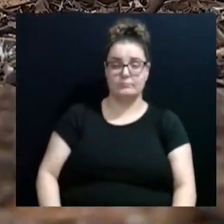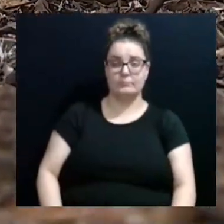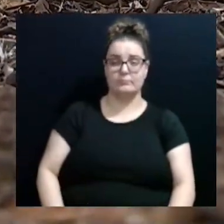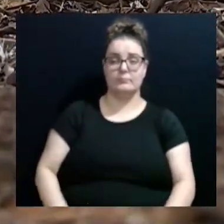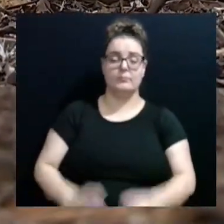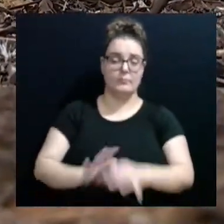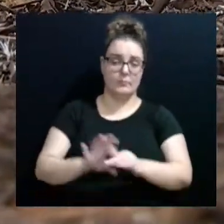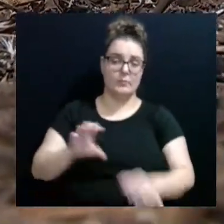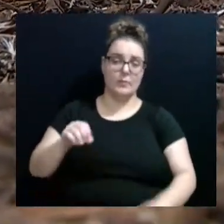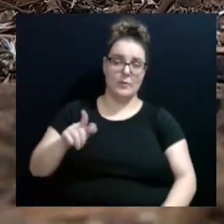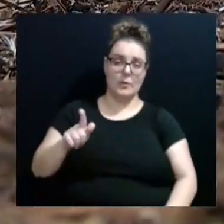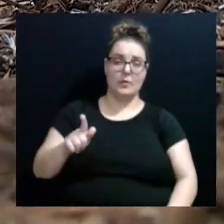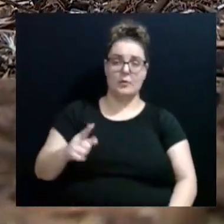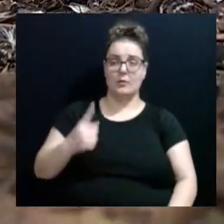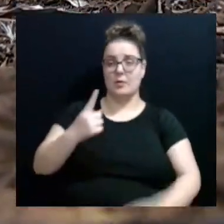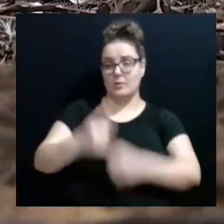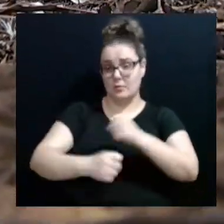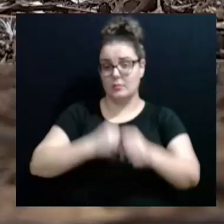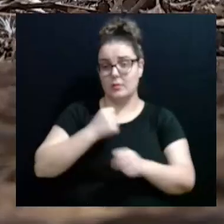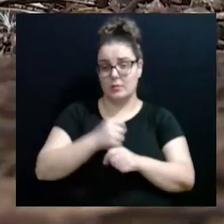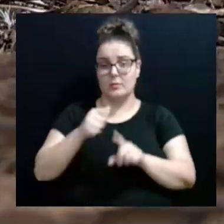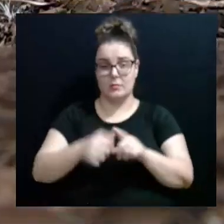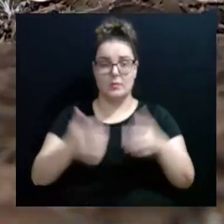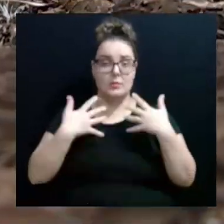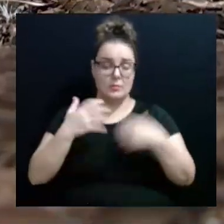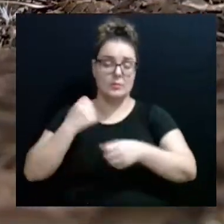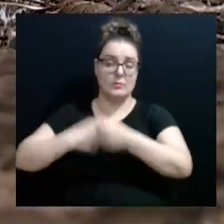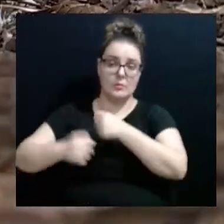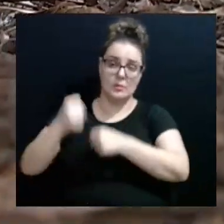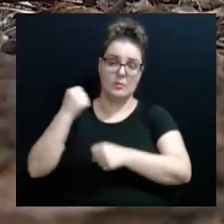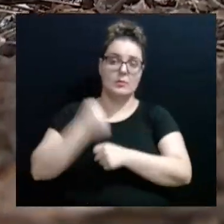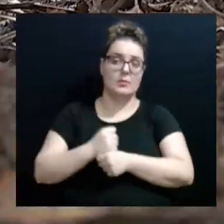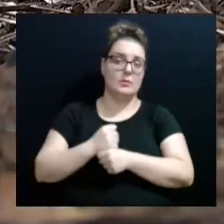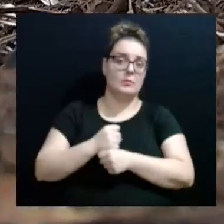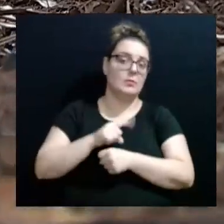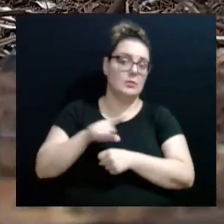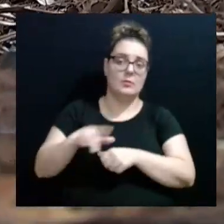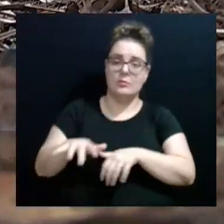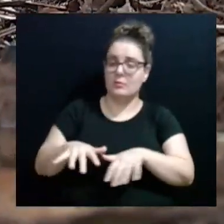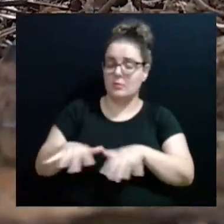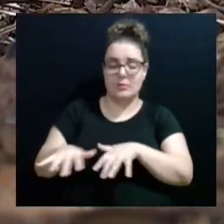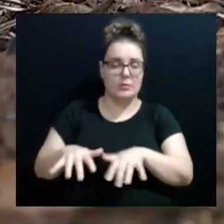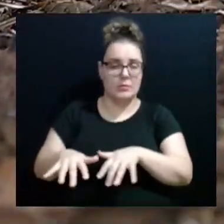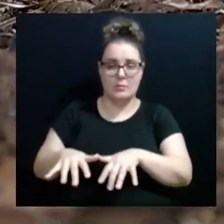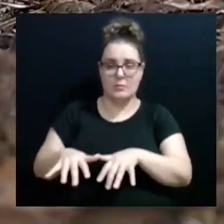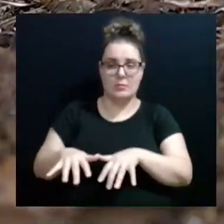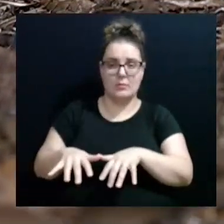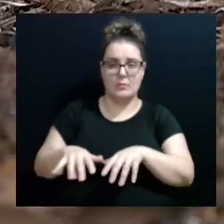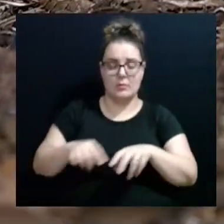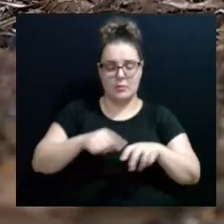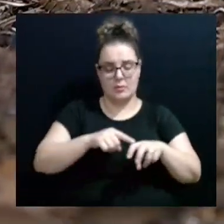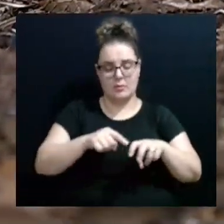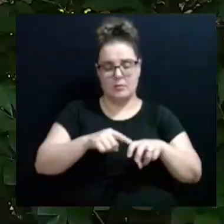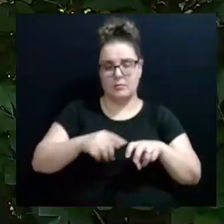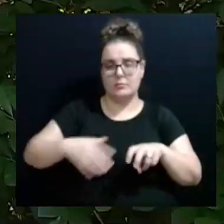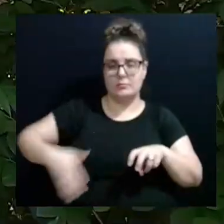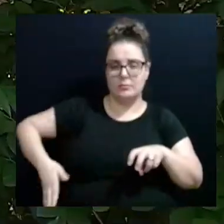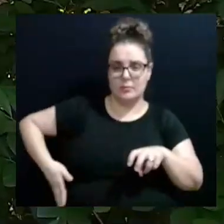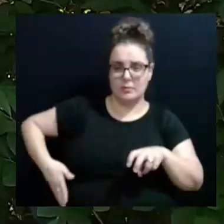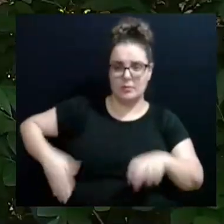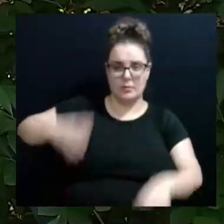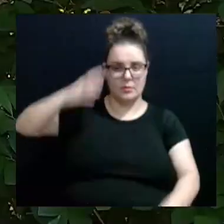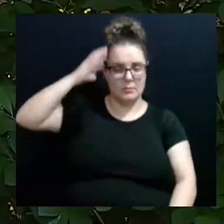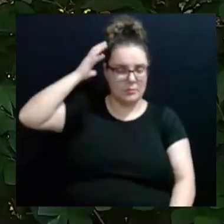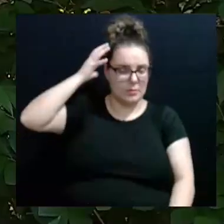ano agora, em dezembro do ano passado. Ele não se movimentava com as pernas de trás, né? Ele tinha uma orelha toda machucada, que ele